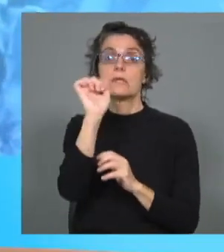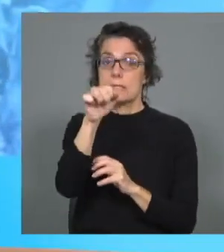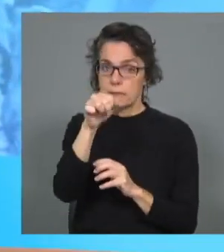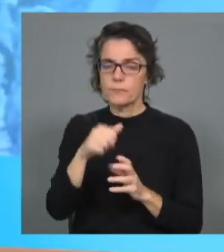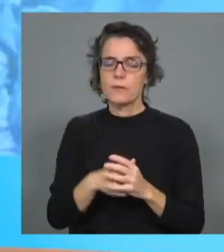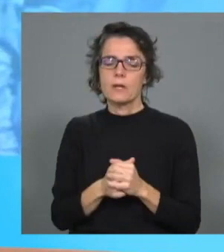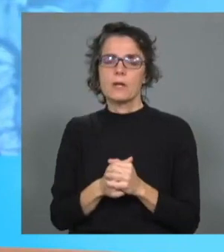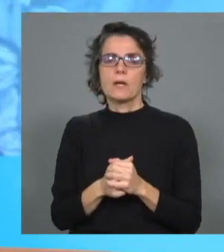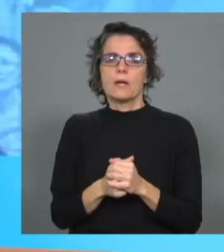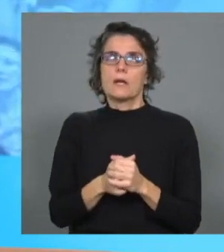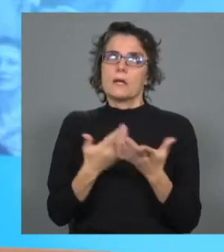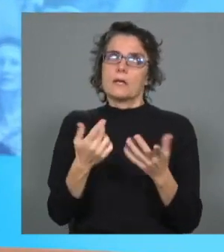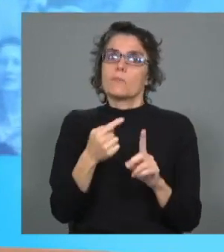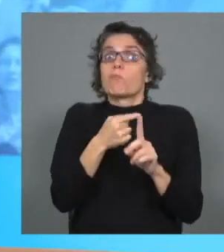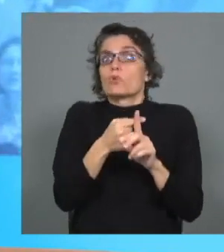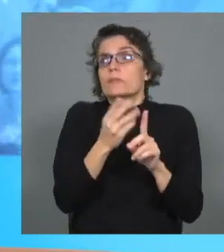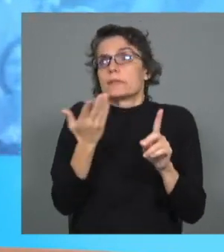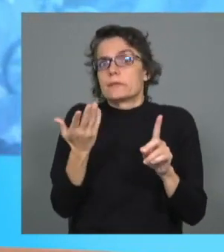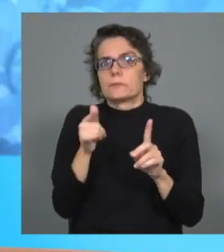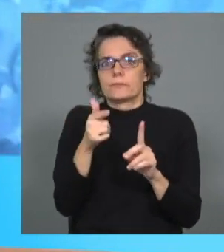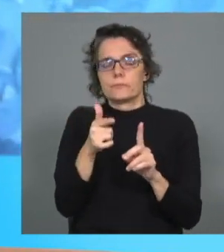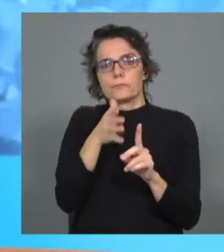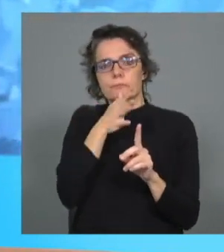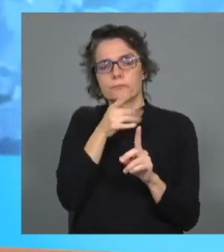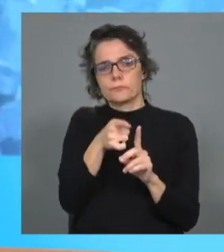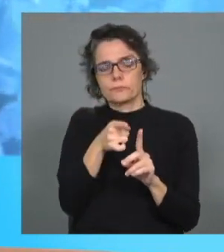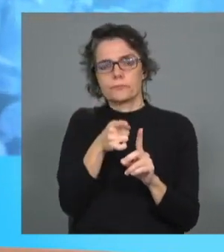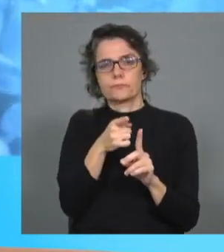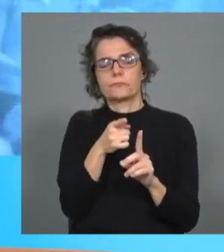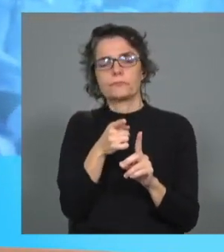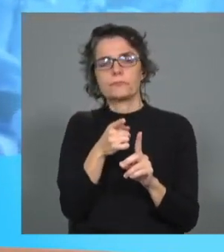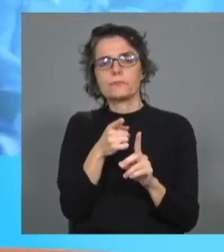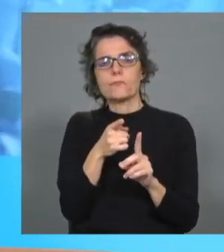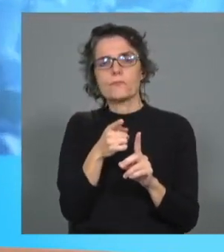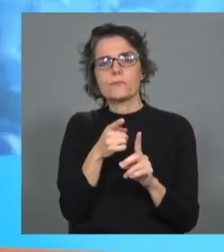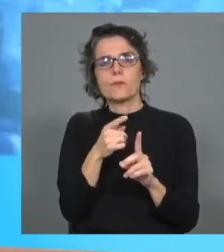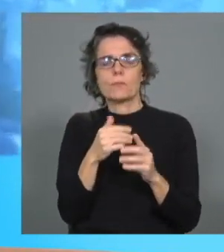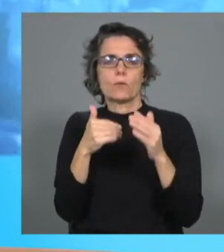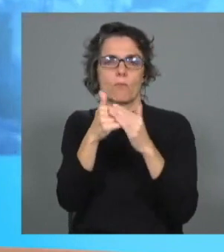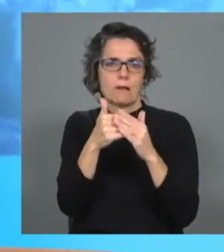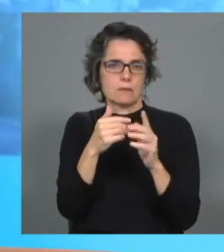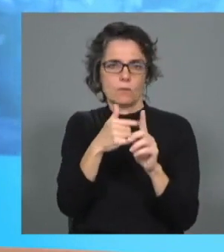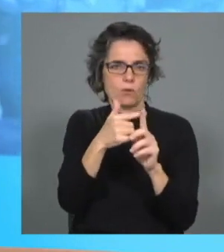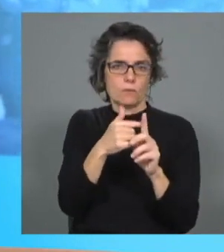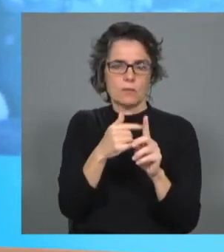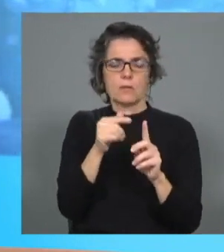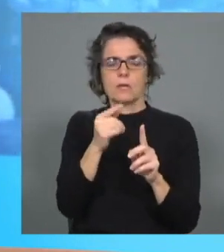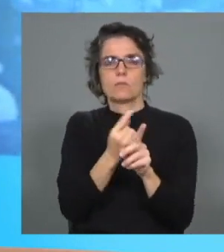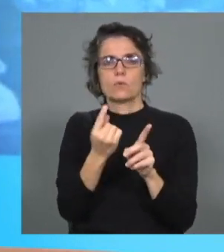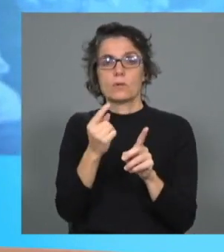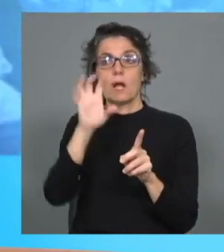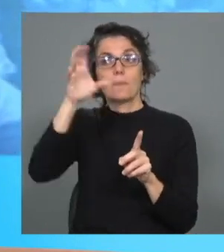positivo que se tenha mantido, pelo menos, o discurso em torno desse limite. Porque houve uma pressão de